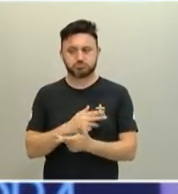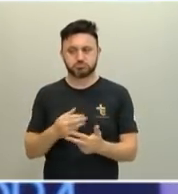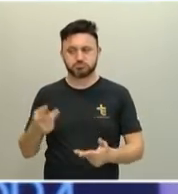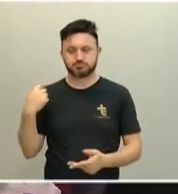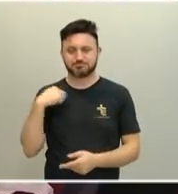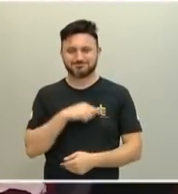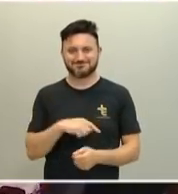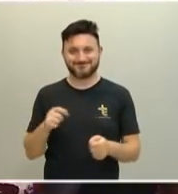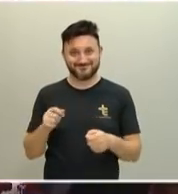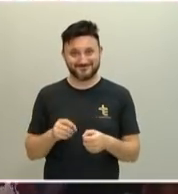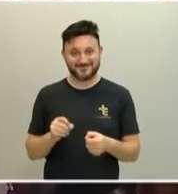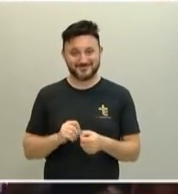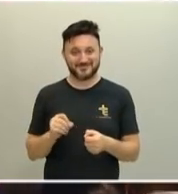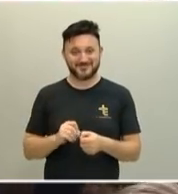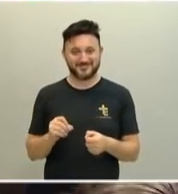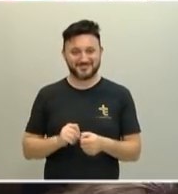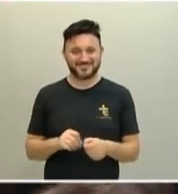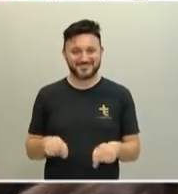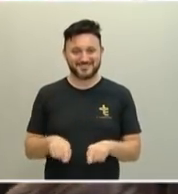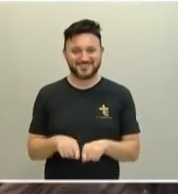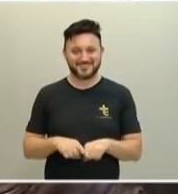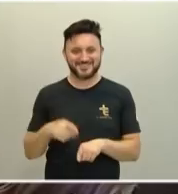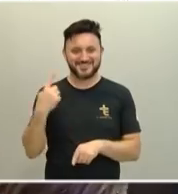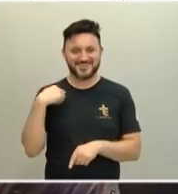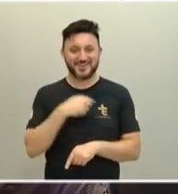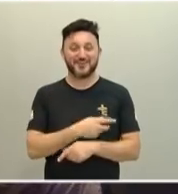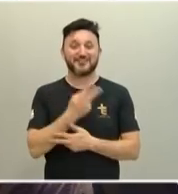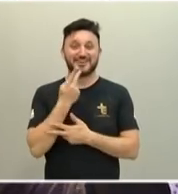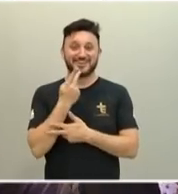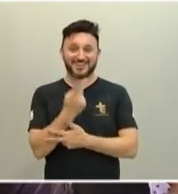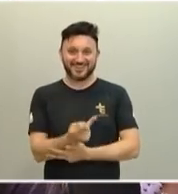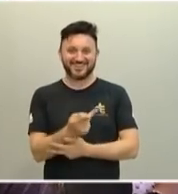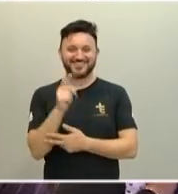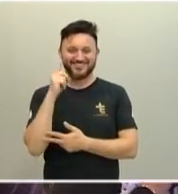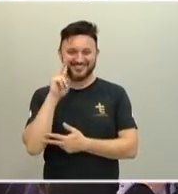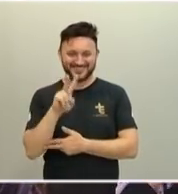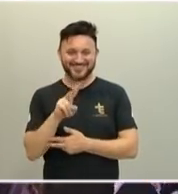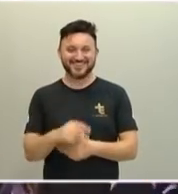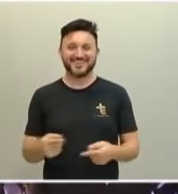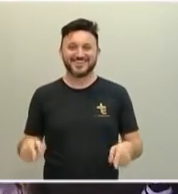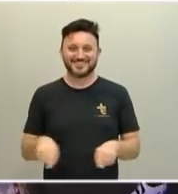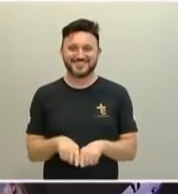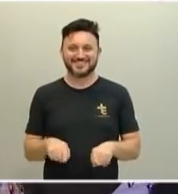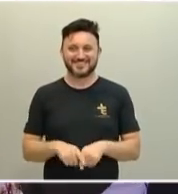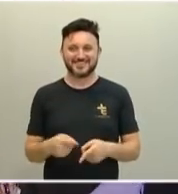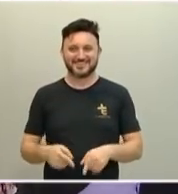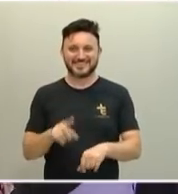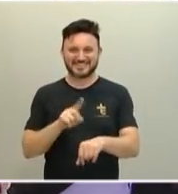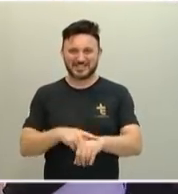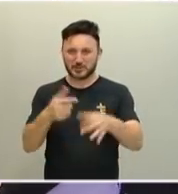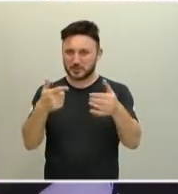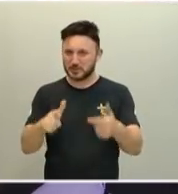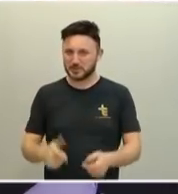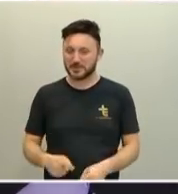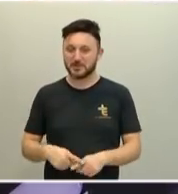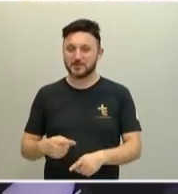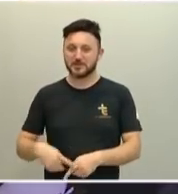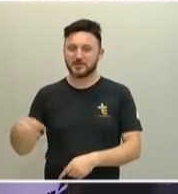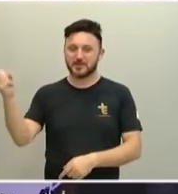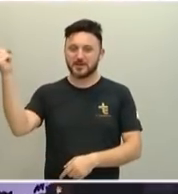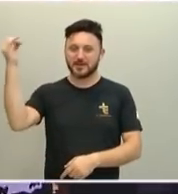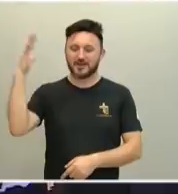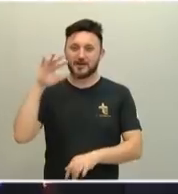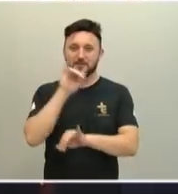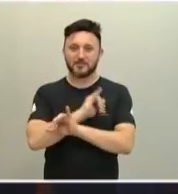tem que parar de proferir palavras negativas. Não tem jeito, não dá, não consigo, não vai dar certo. Não, profere uma palavra como